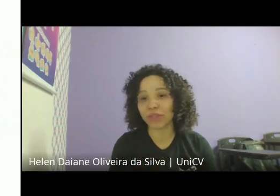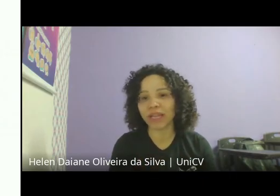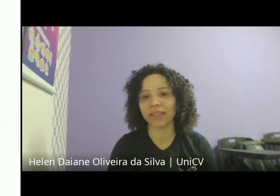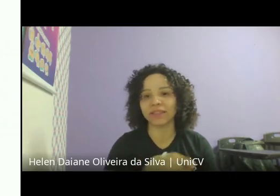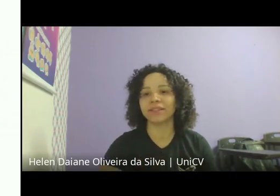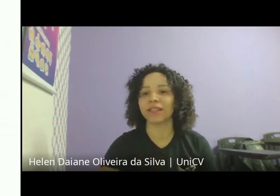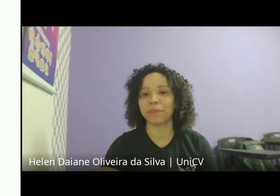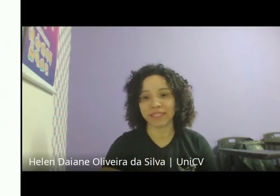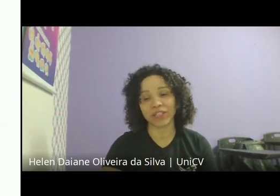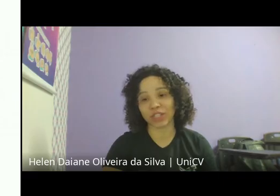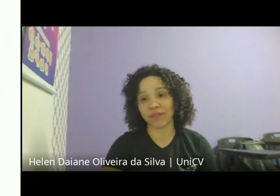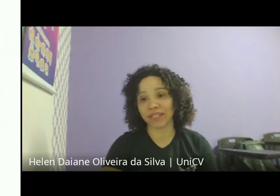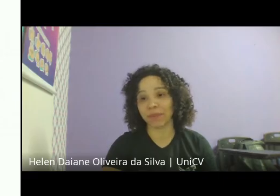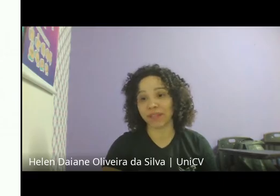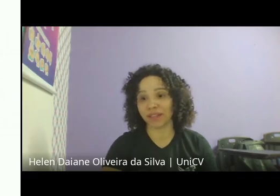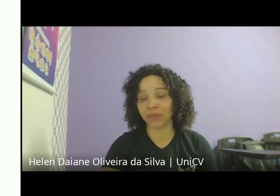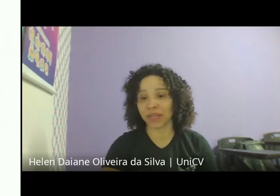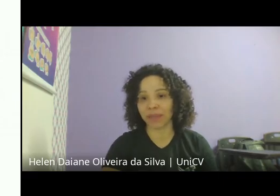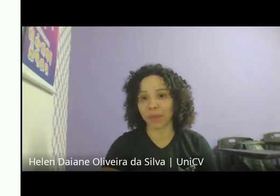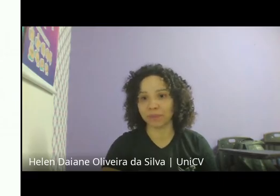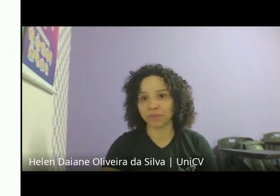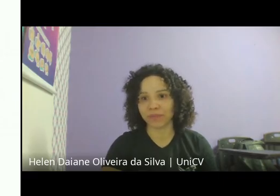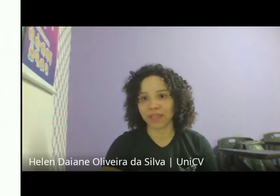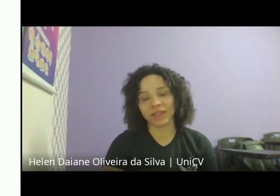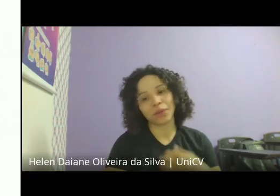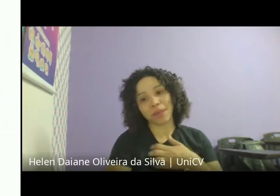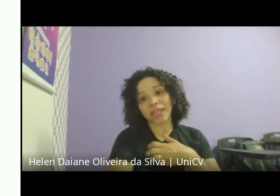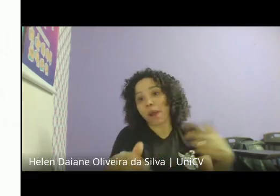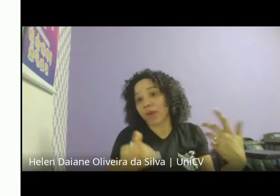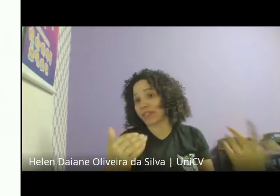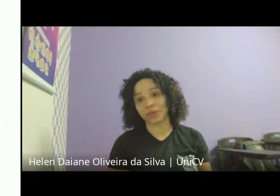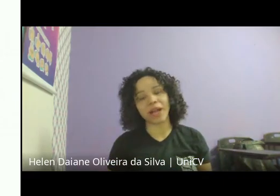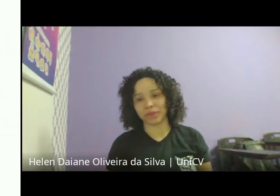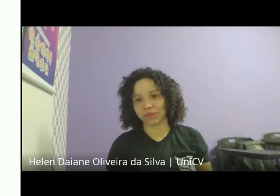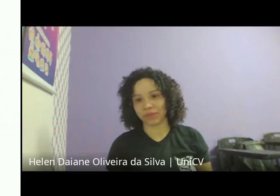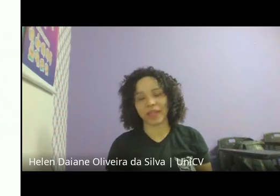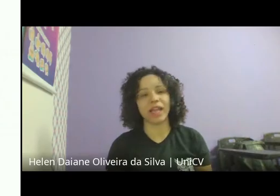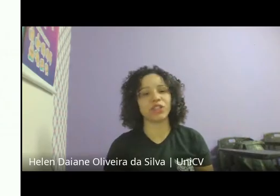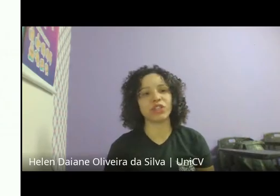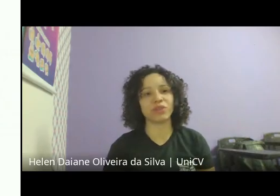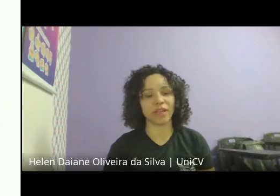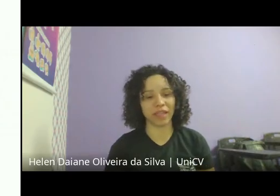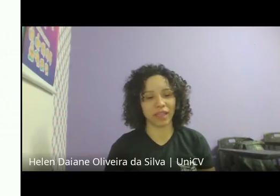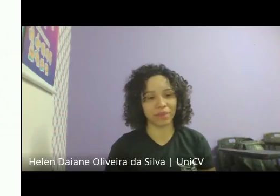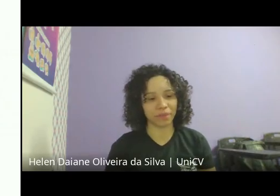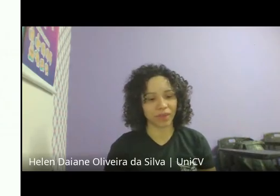ela não estava nada, mas ela já estava se adaptando na leitura labial. Então, meio que é uma coisa natural, né? A